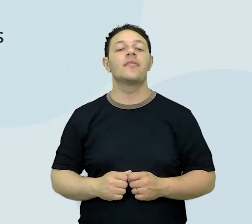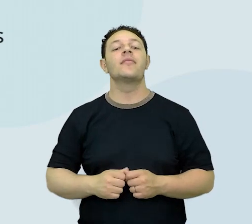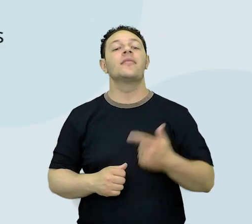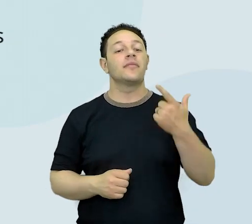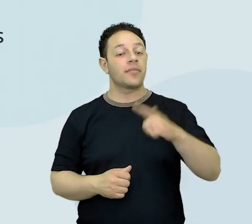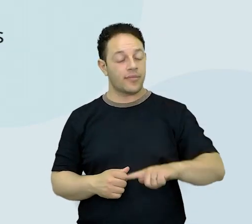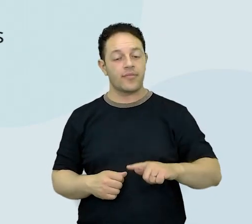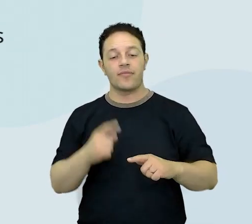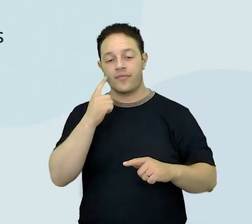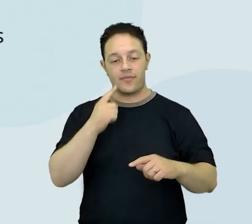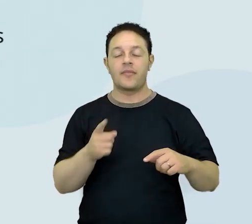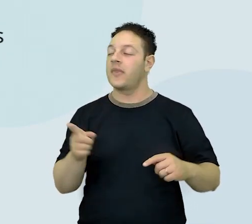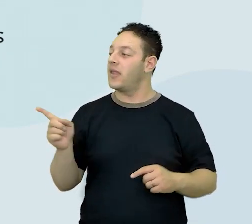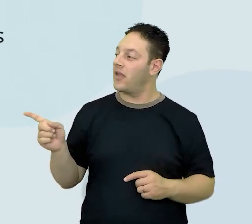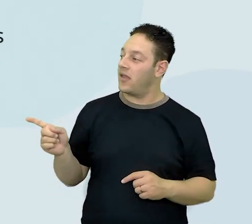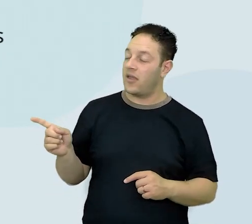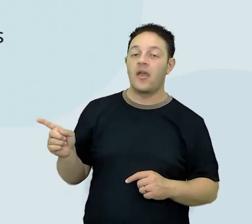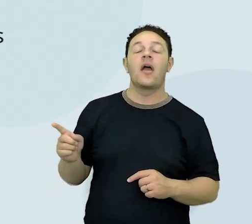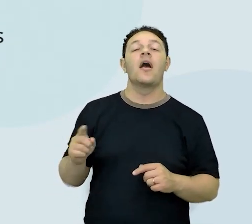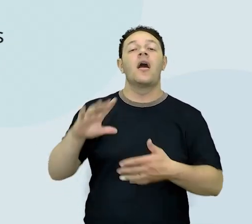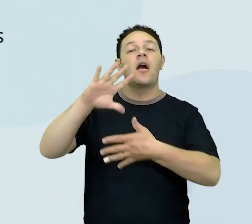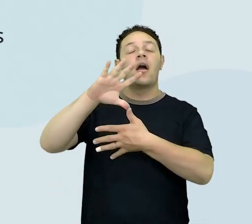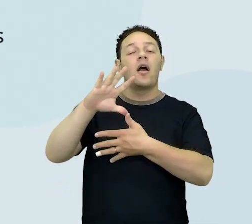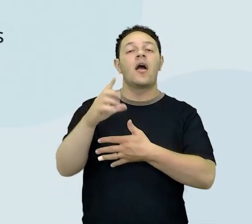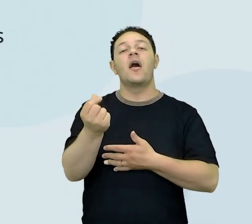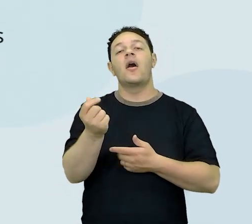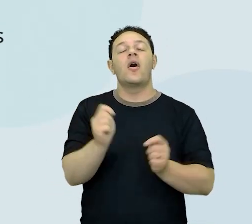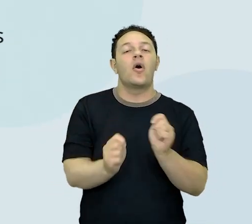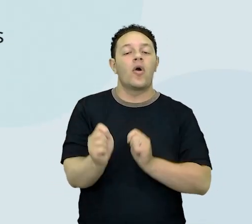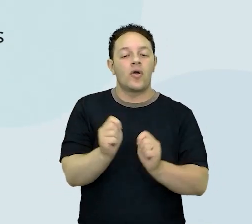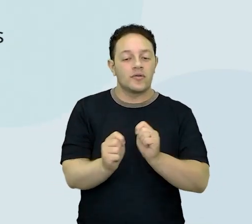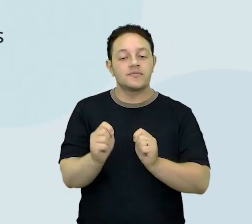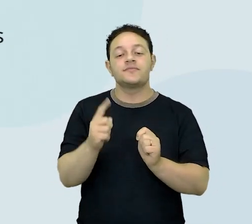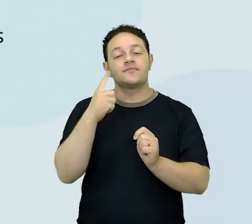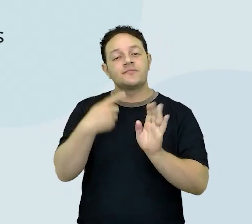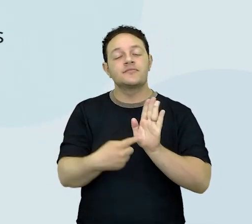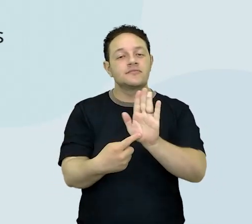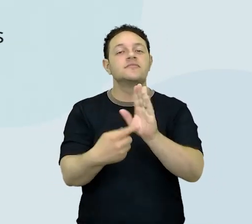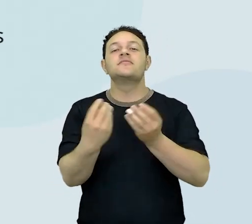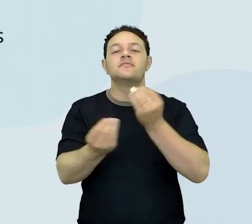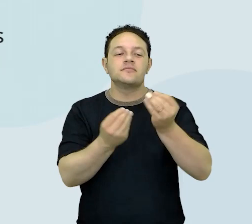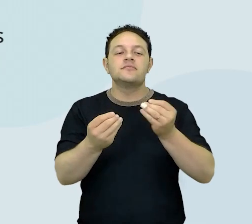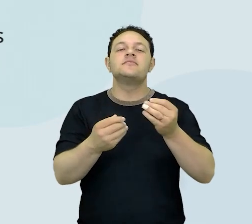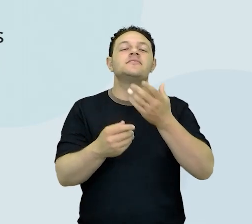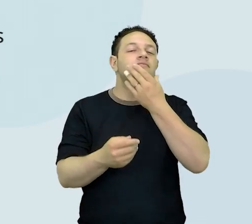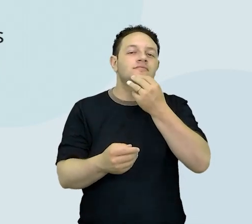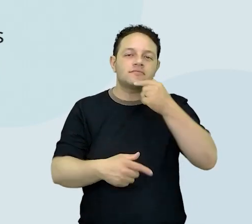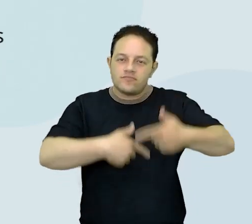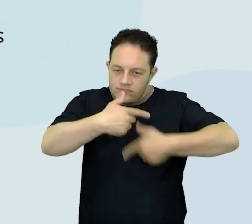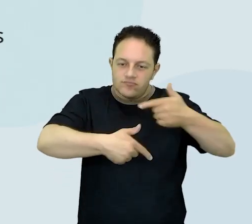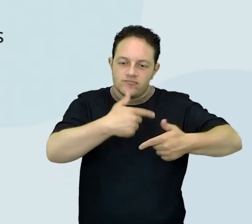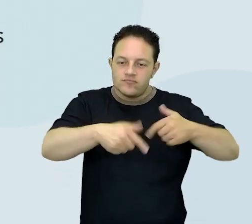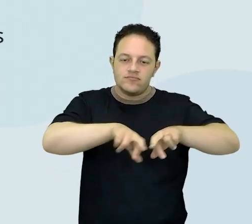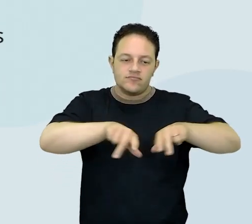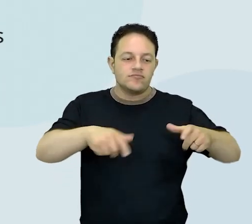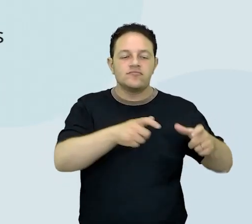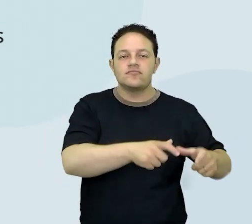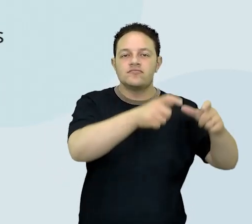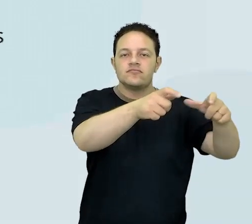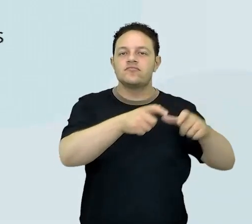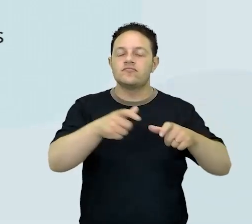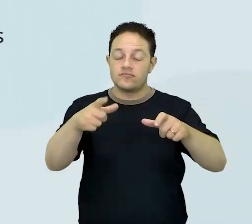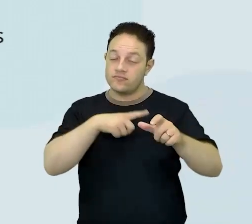nós temos os mapas econômicos, que indicam as atividades produtivas do homem em